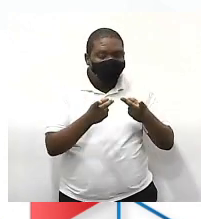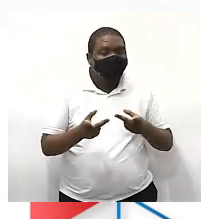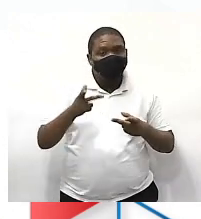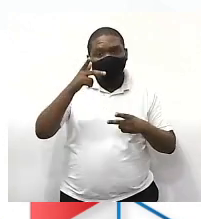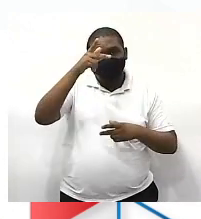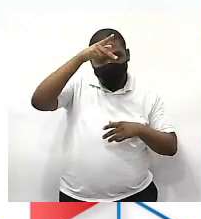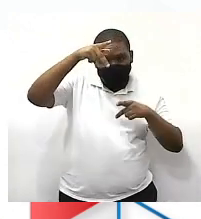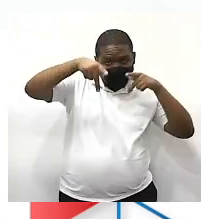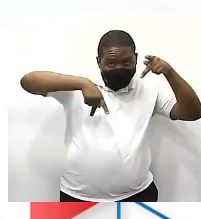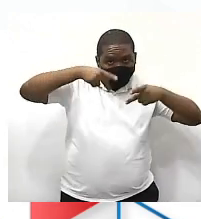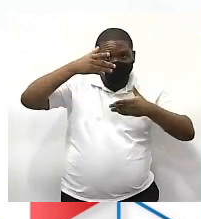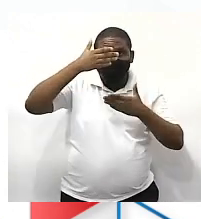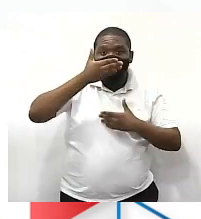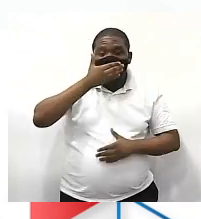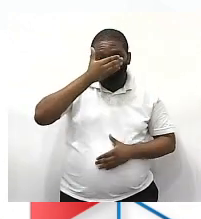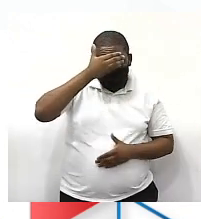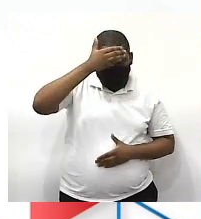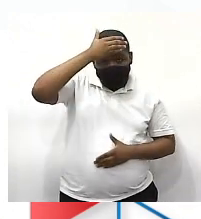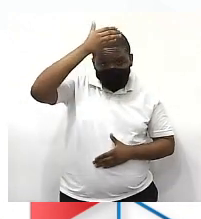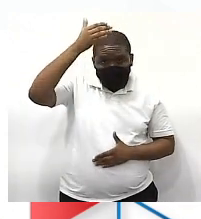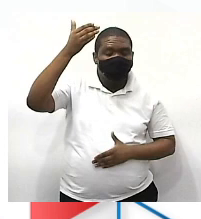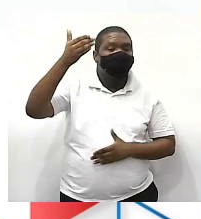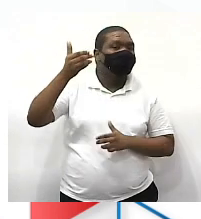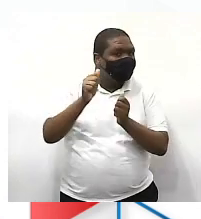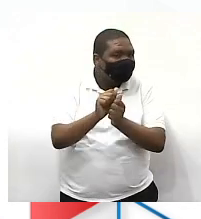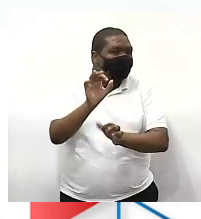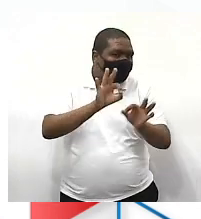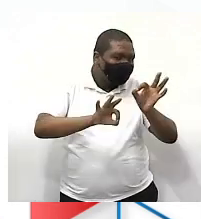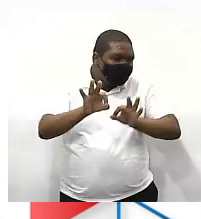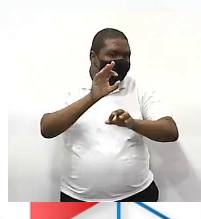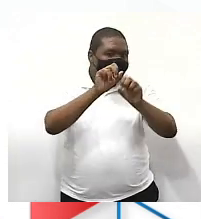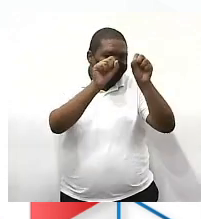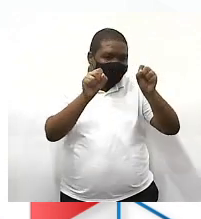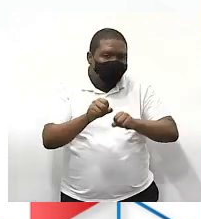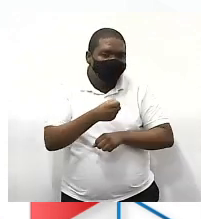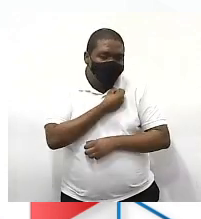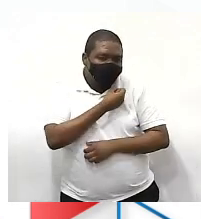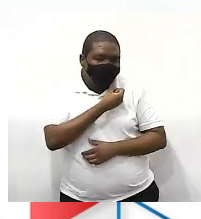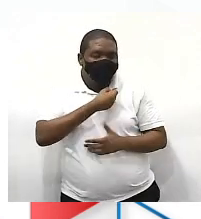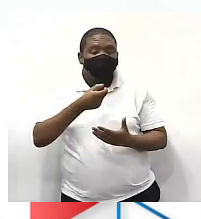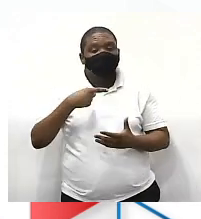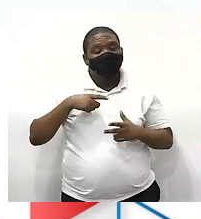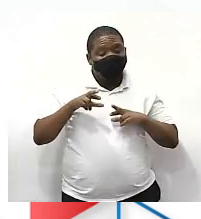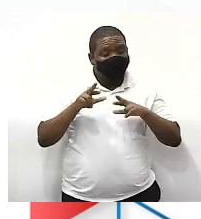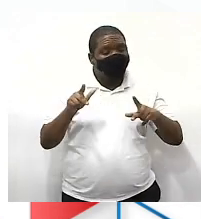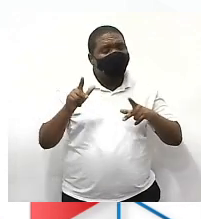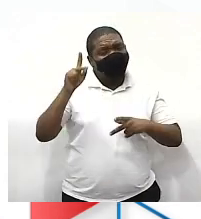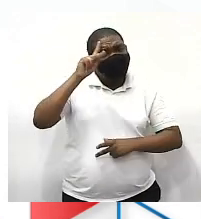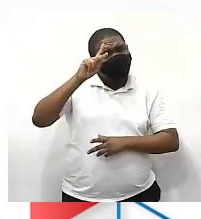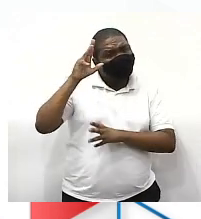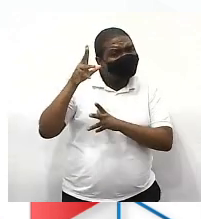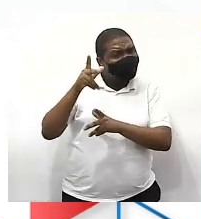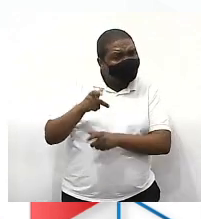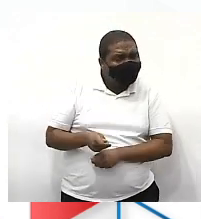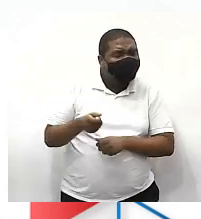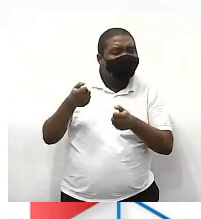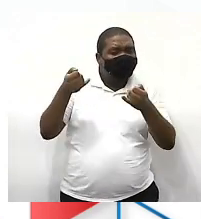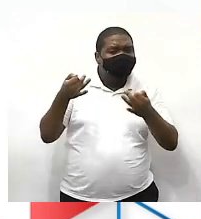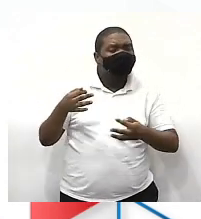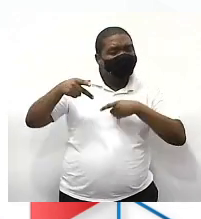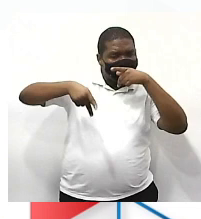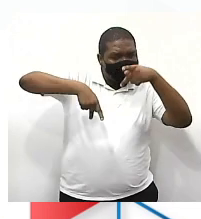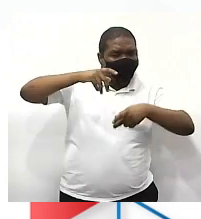e aí juntos formaram um sistema de numeração. Há uma pequena diferença historicamente, falando que os